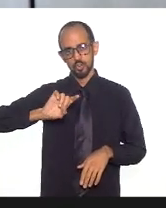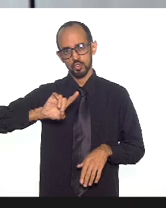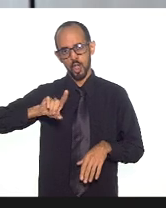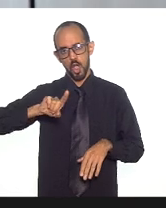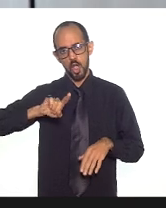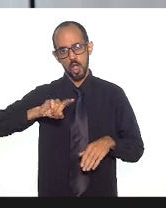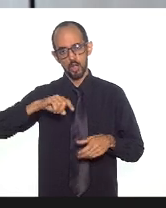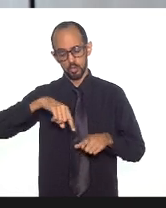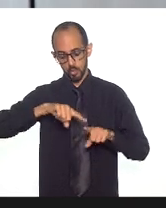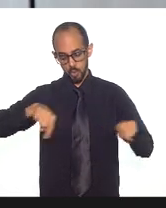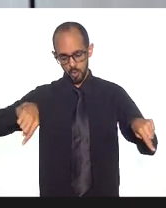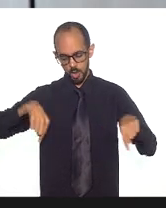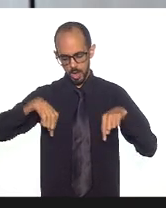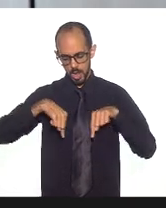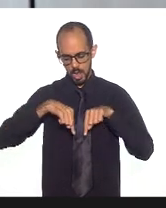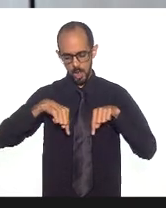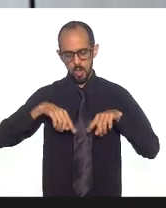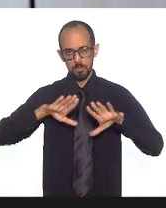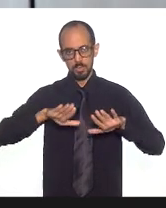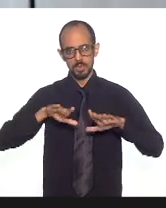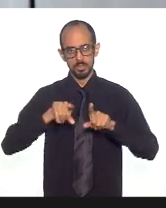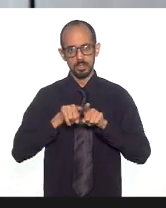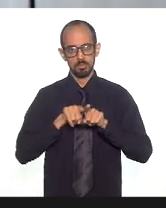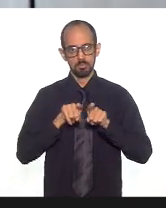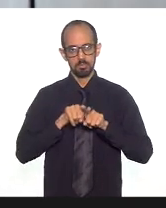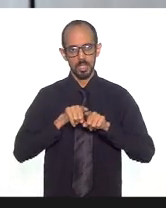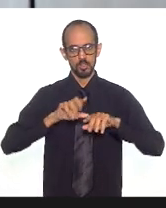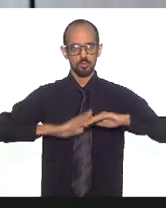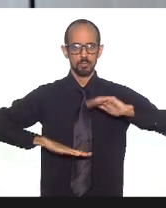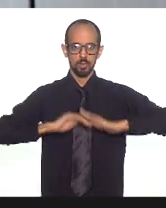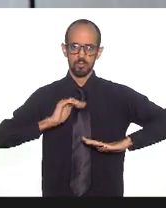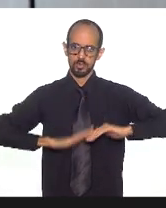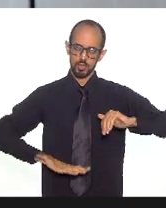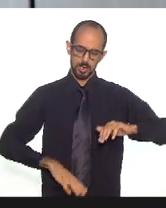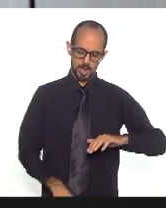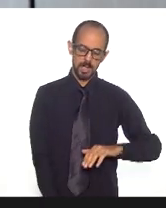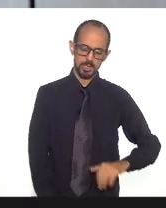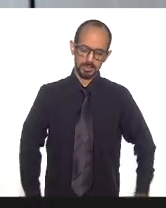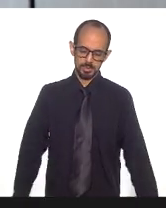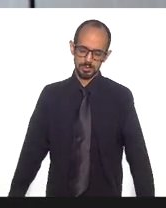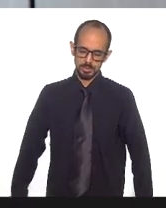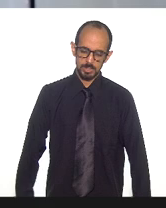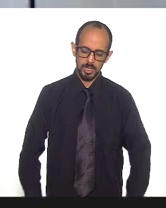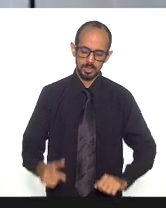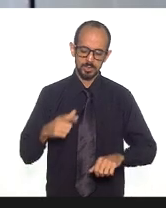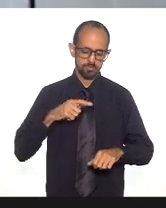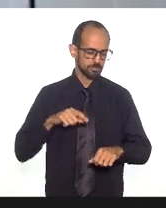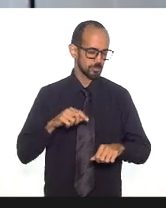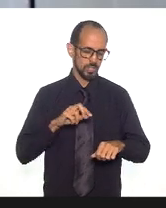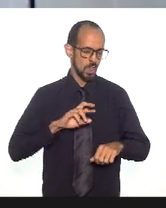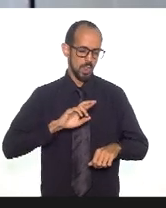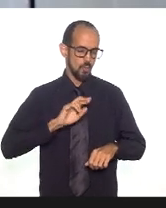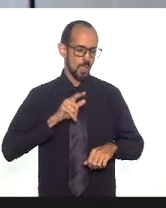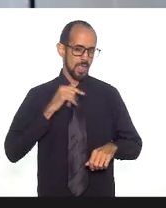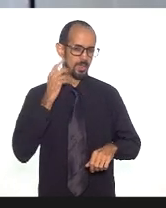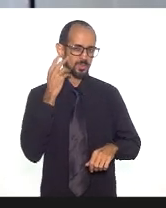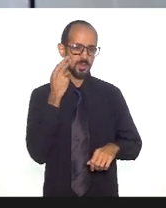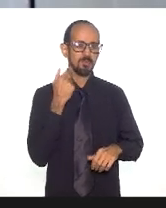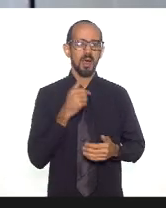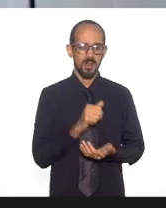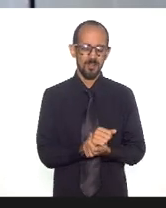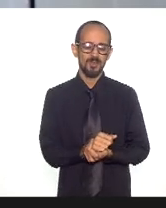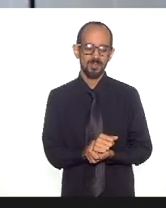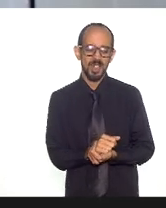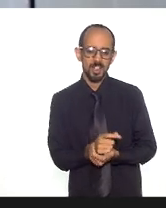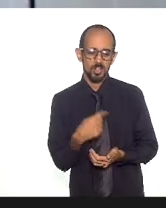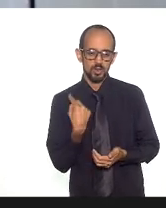também alta qualidade do corpo técnico, né, que é alguma coisa assim fora do normal, né? A gente que